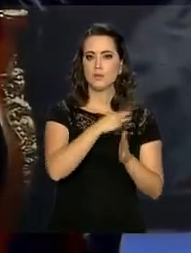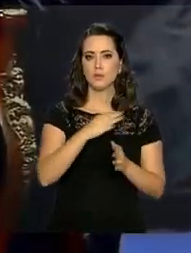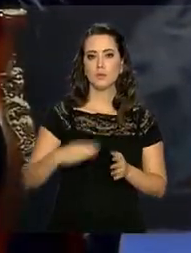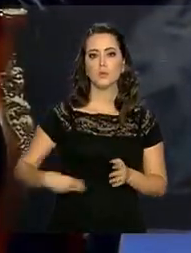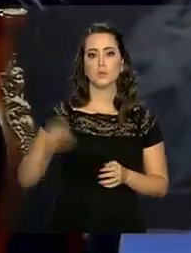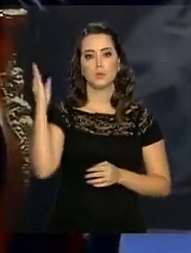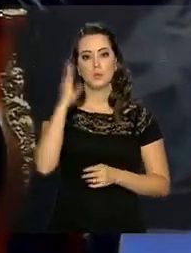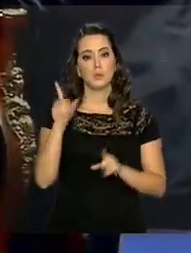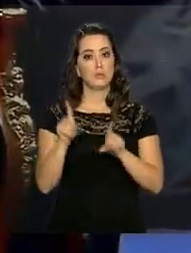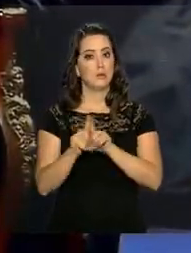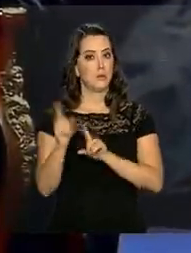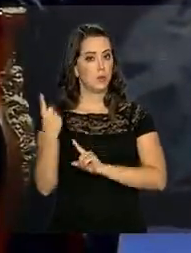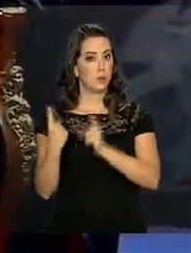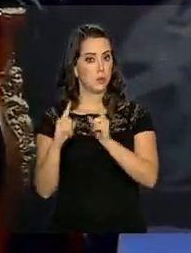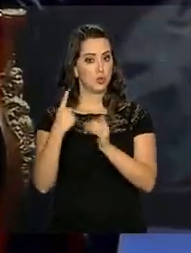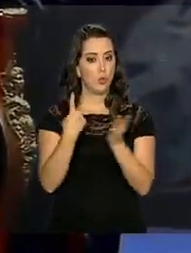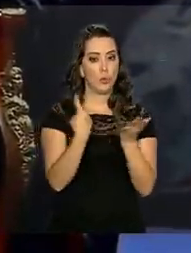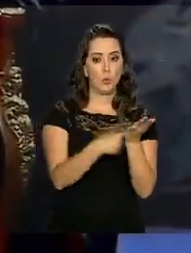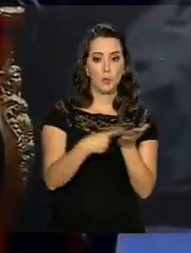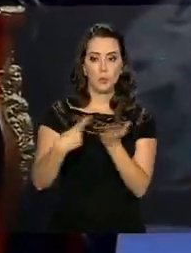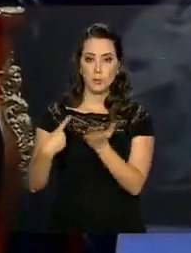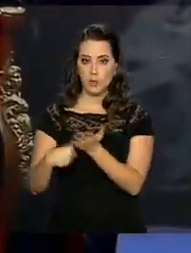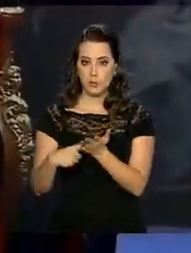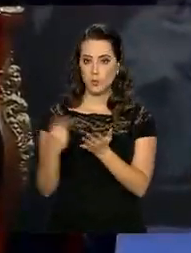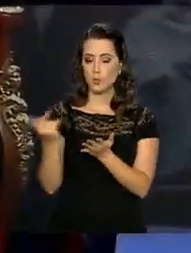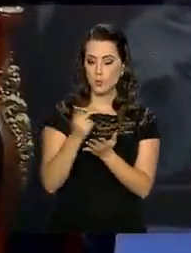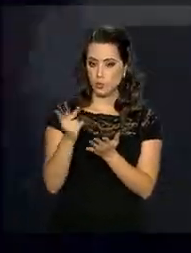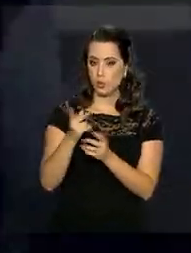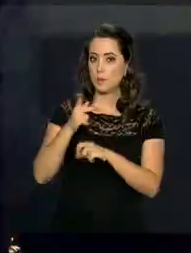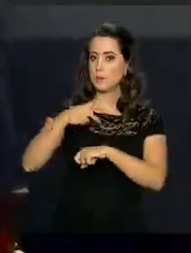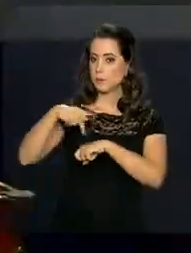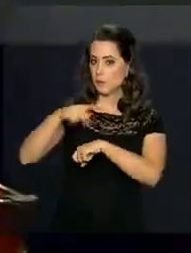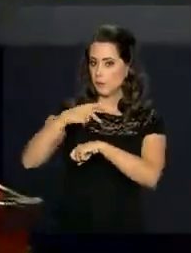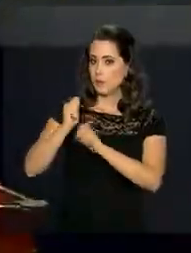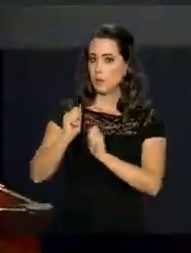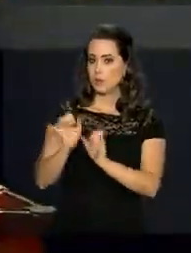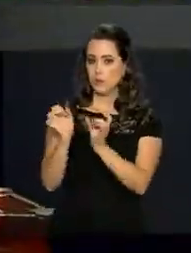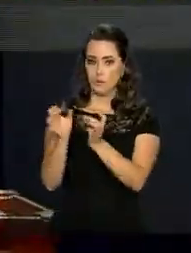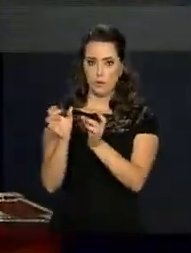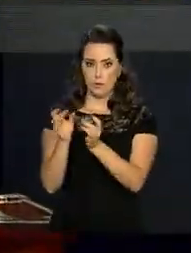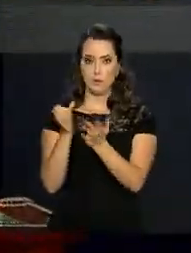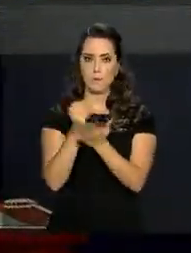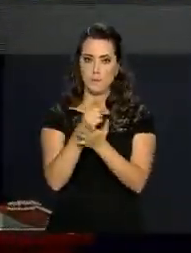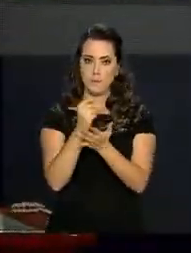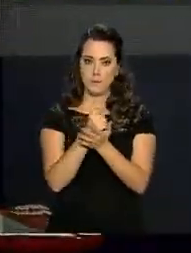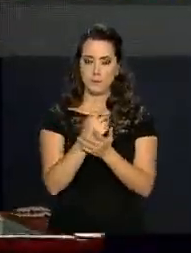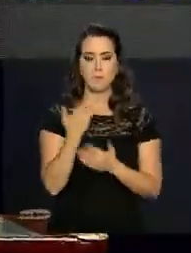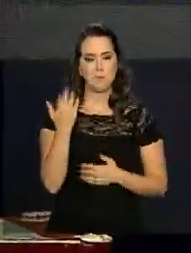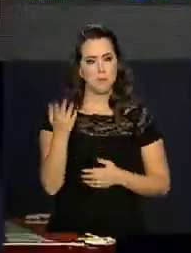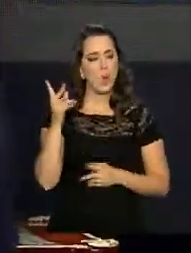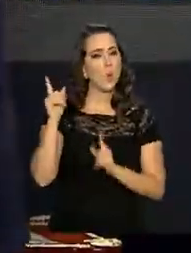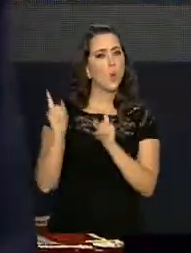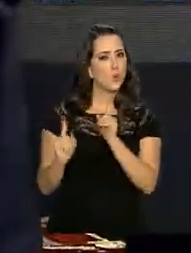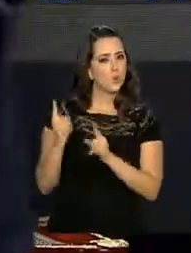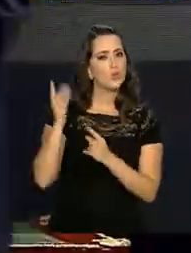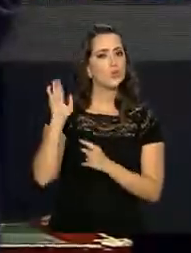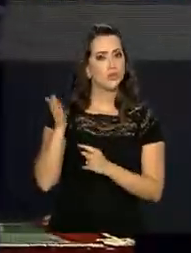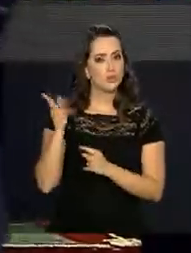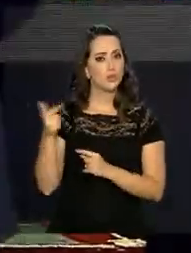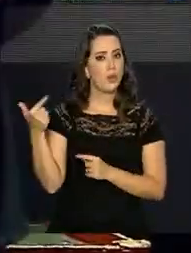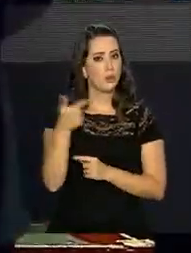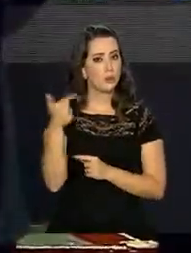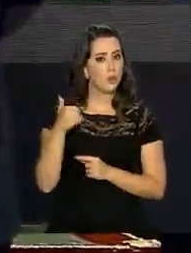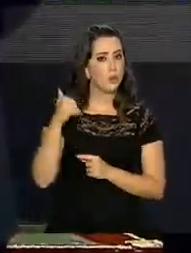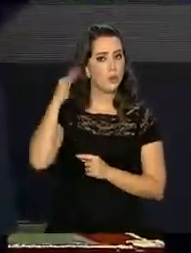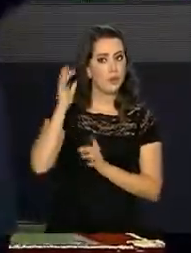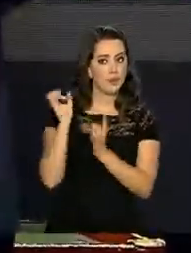do Brasil e do Chile um acordo de livre comércio entre os dois países. O Chile é o nosso segundo maior parceiro comercial na América do